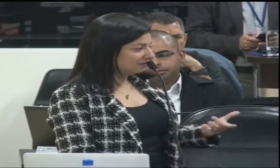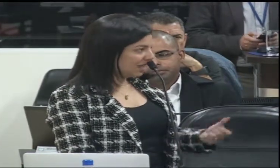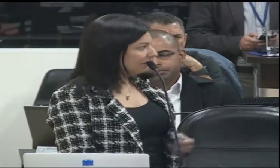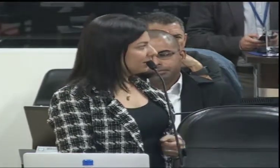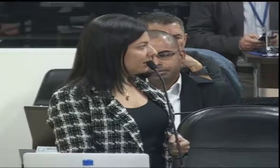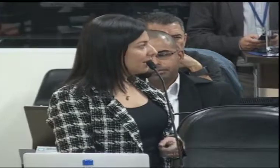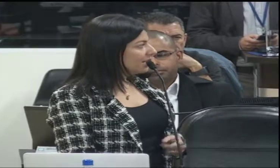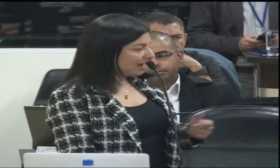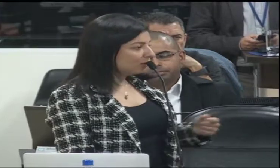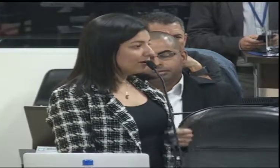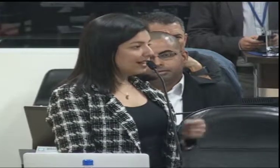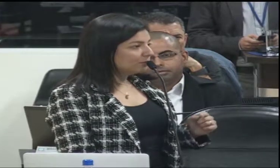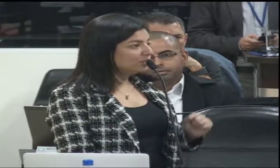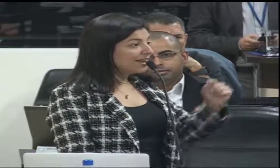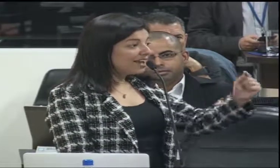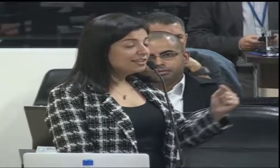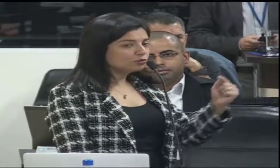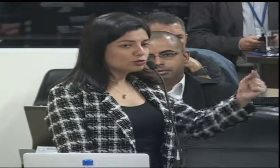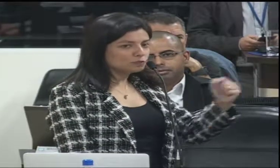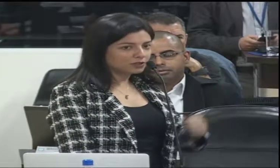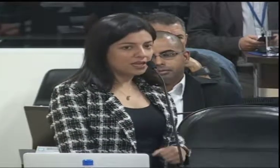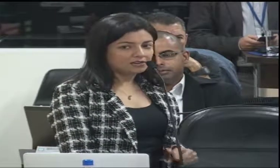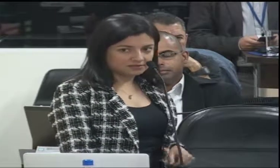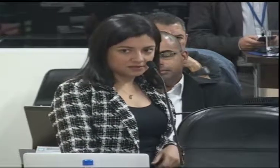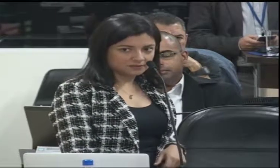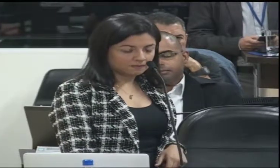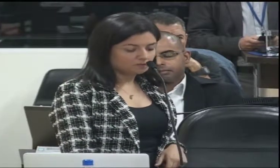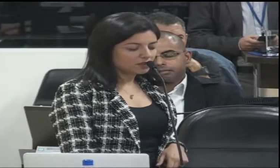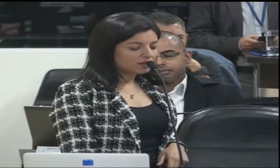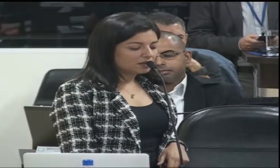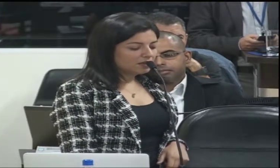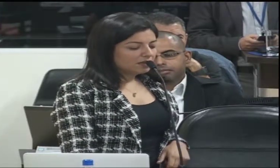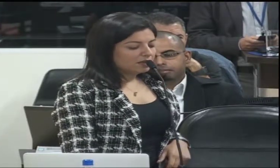e o que se tenta é colocar harmonia entre os poderes.